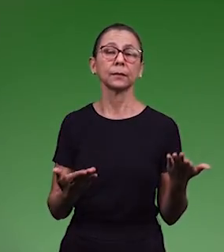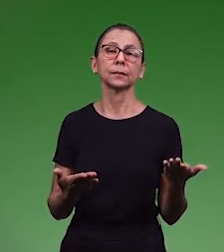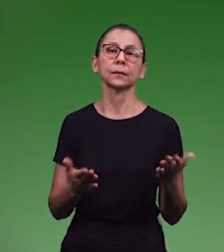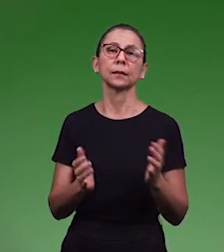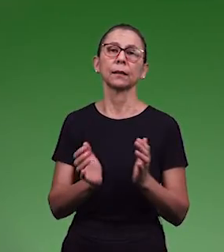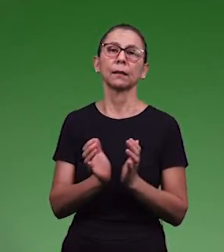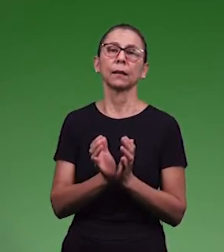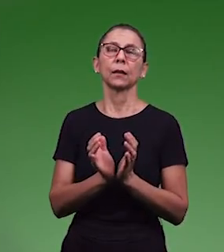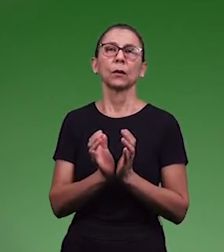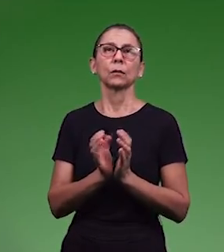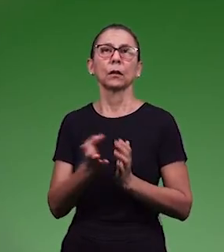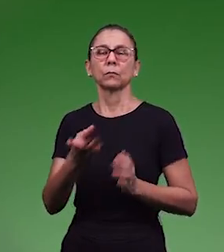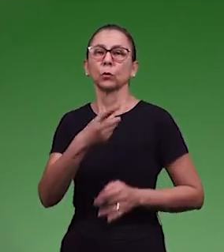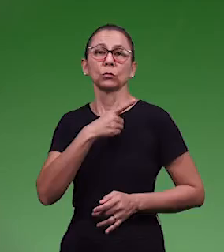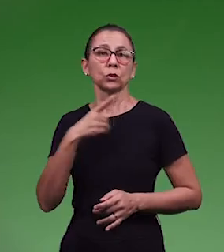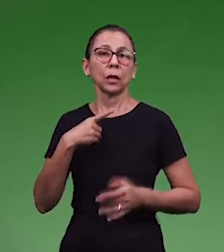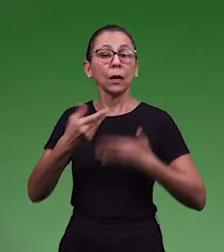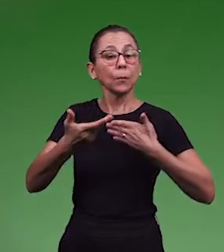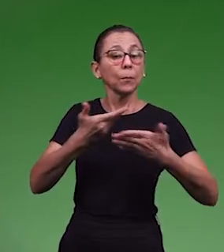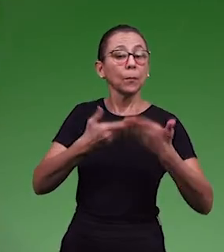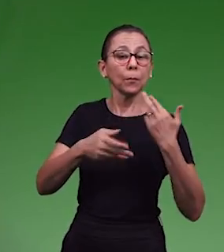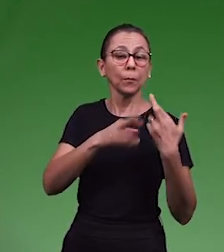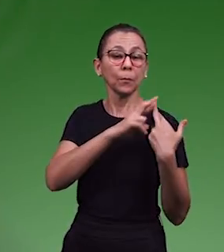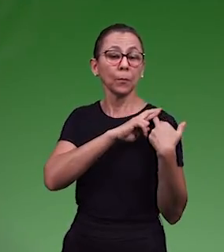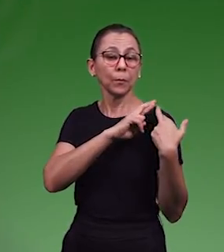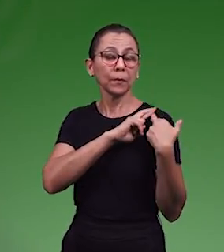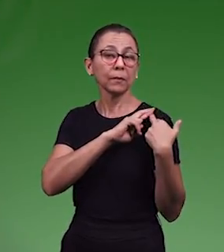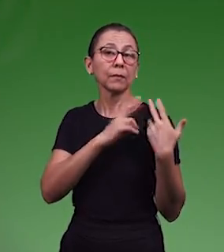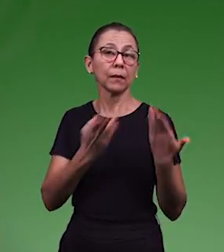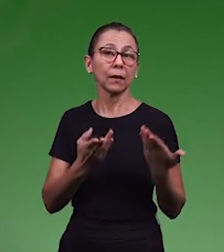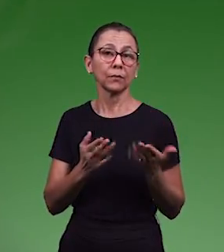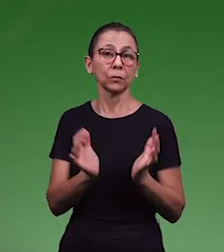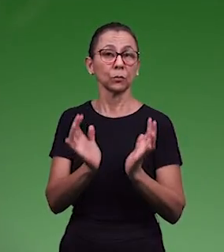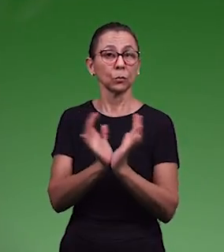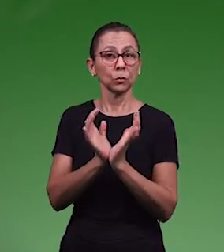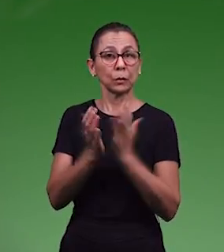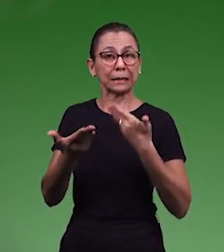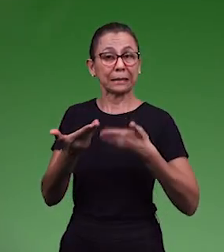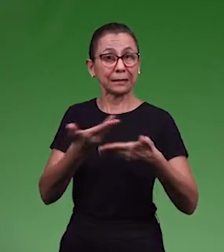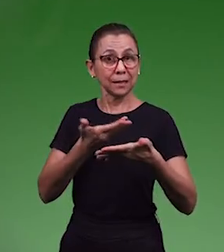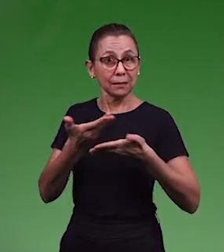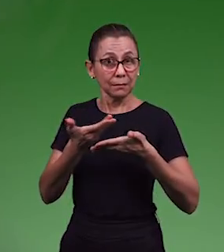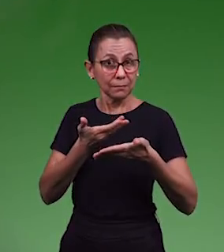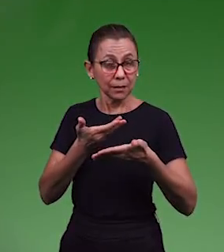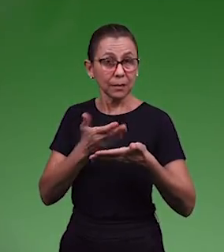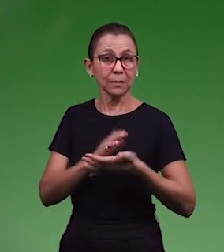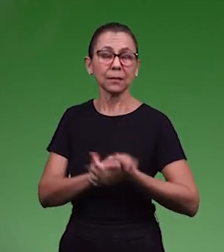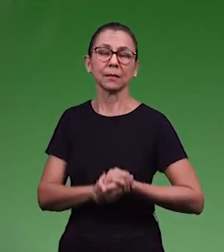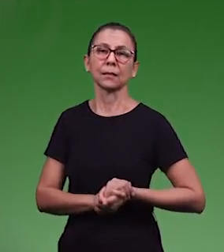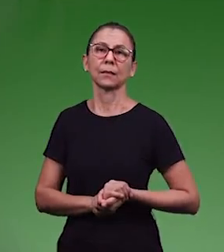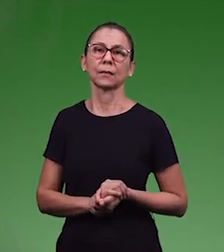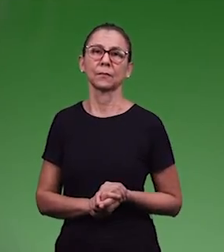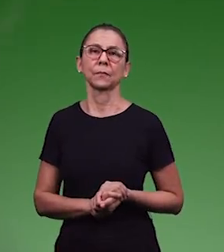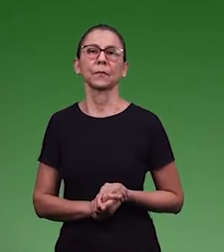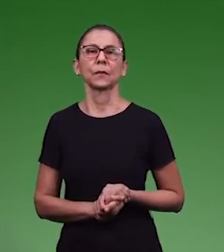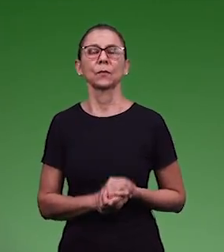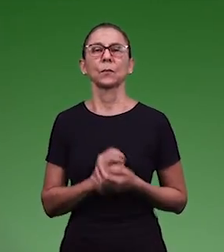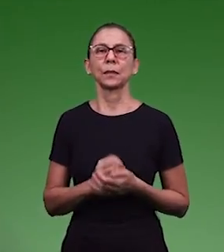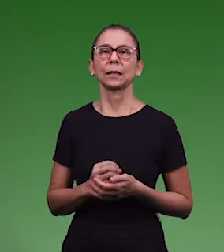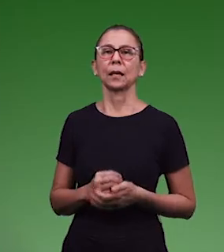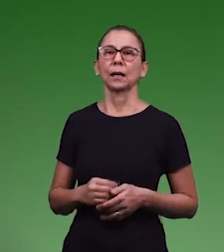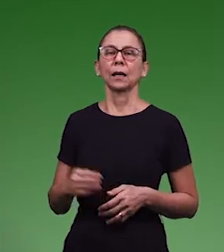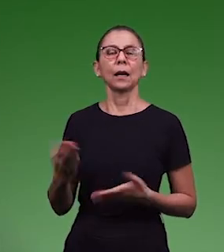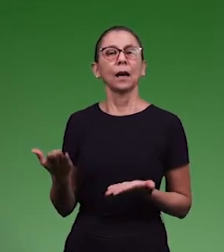tem um diácono ali, tá certo? Então o grupo de assistência entrou para dividir a carga, para